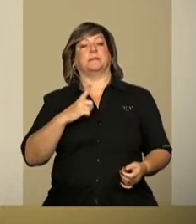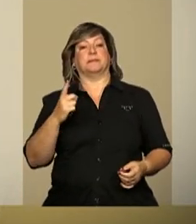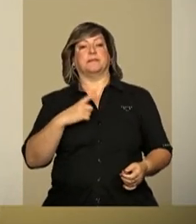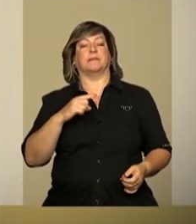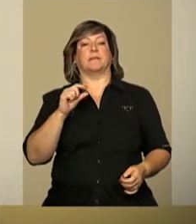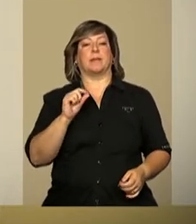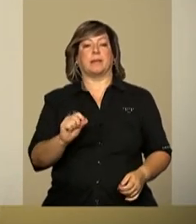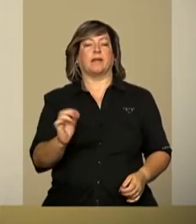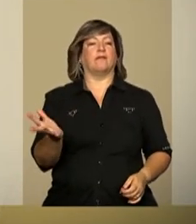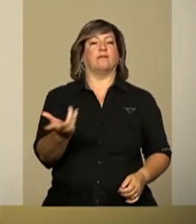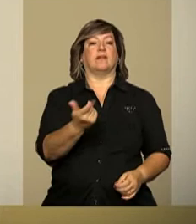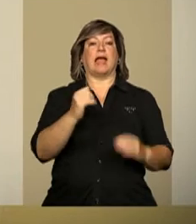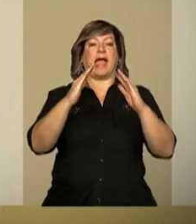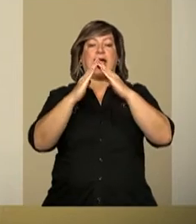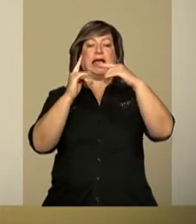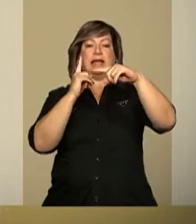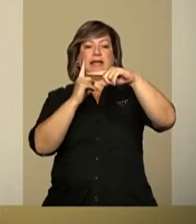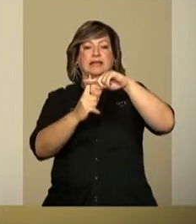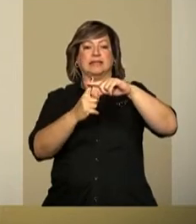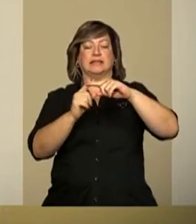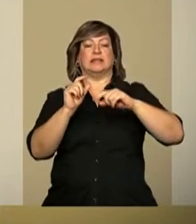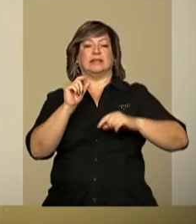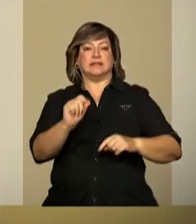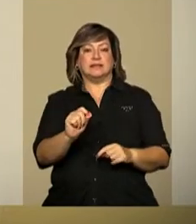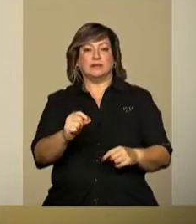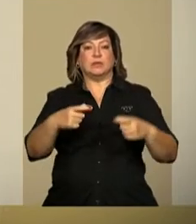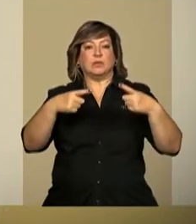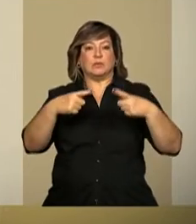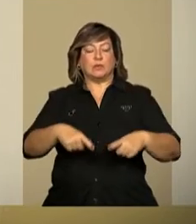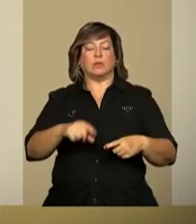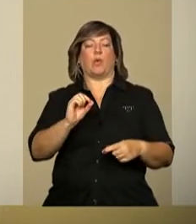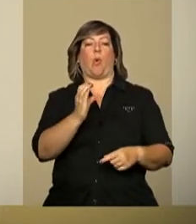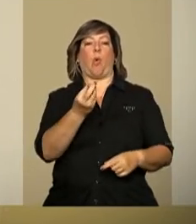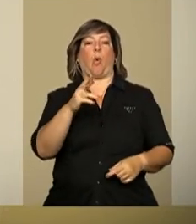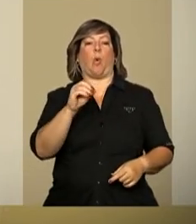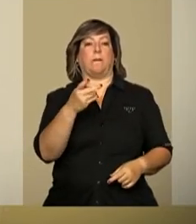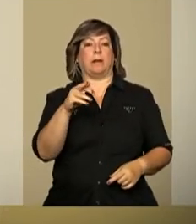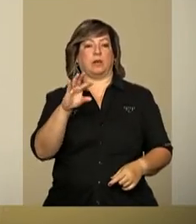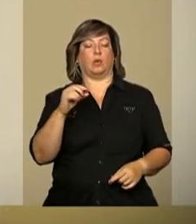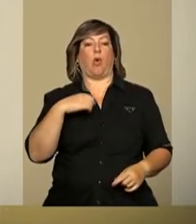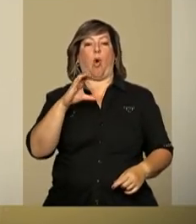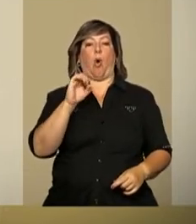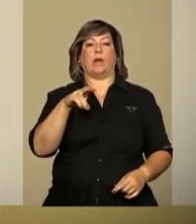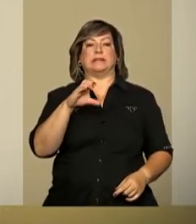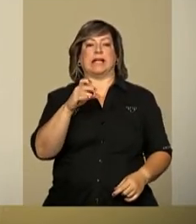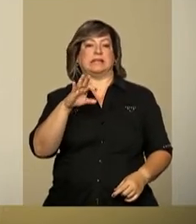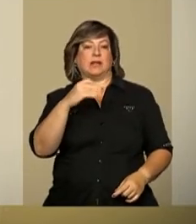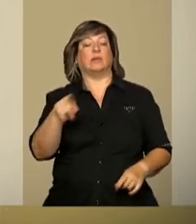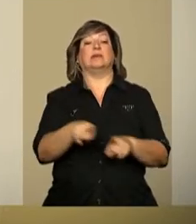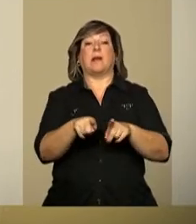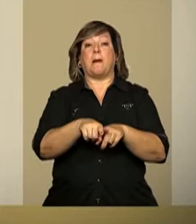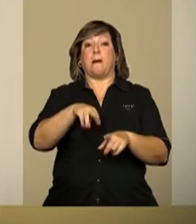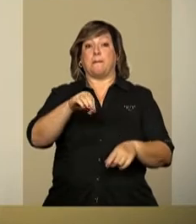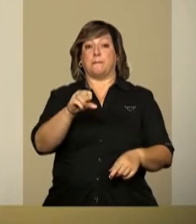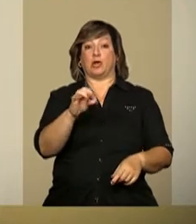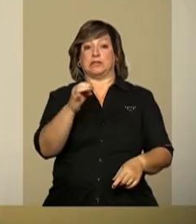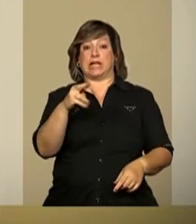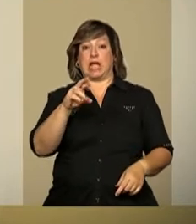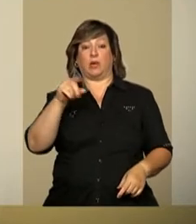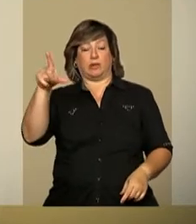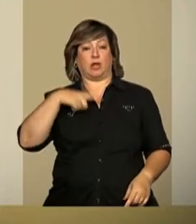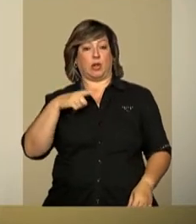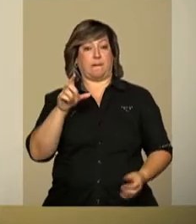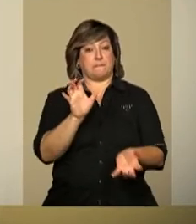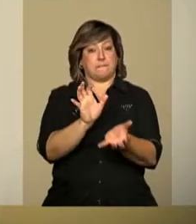da Fantástica Igreja Matriz de Nossa Senhora da Conceição lá em Ouro Preto Minas Gerais e do Mosteiro de São Bento Lá em Olinda